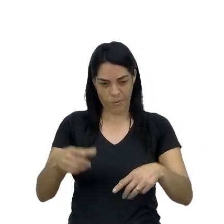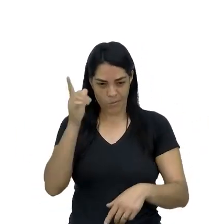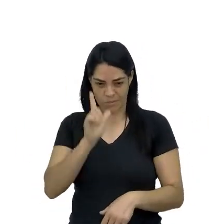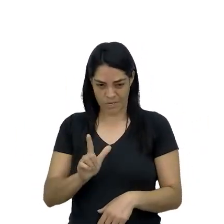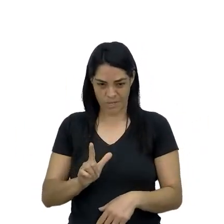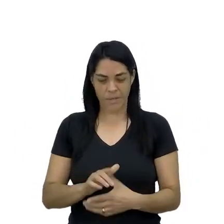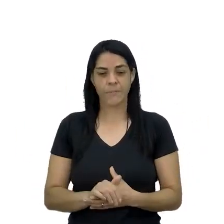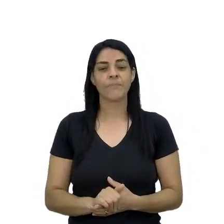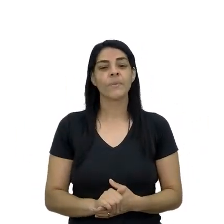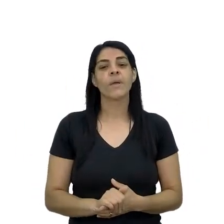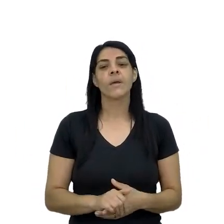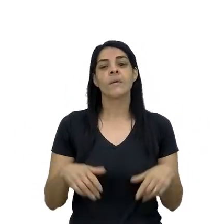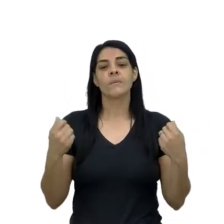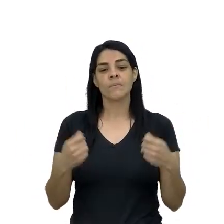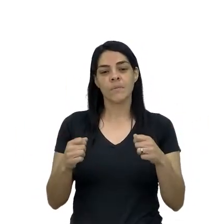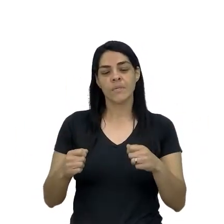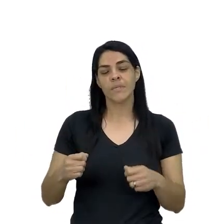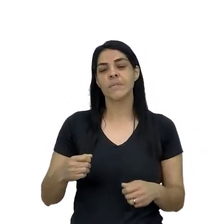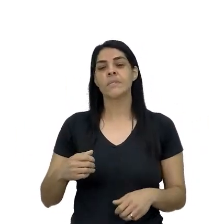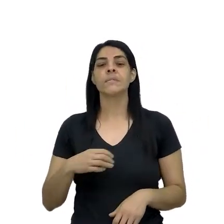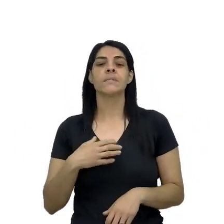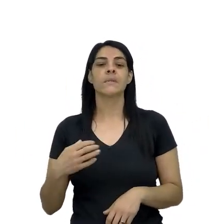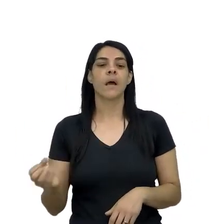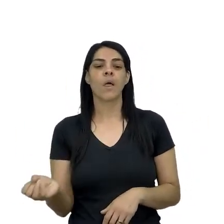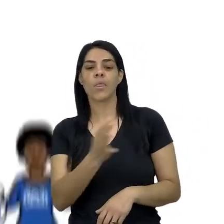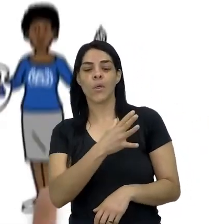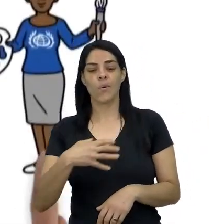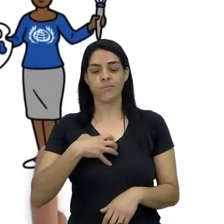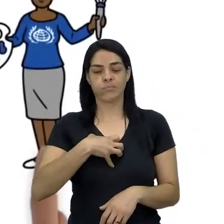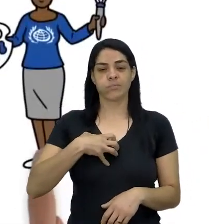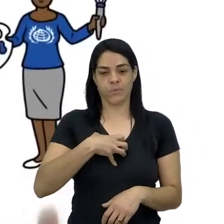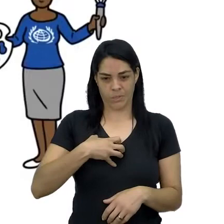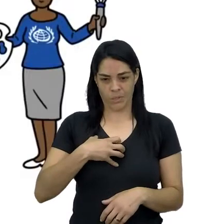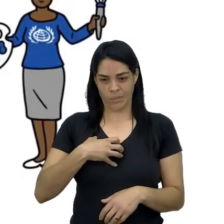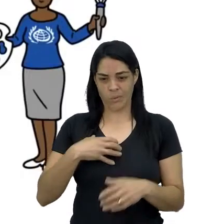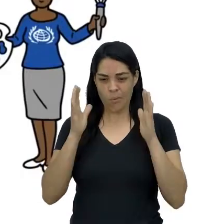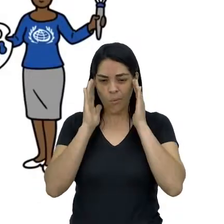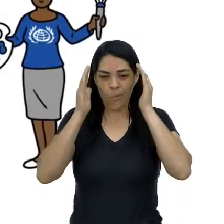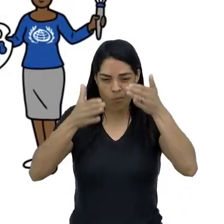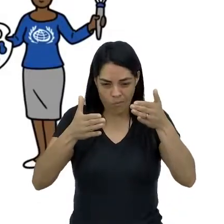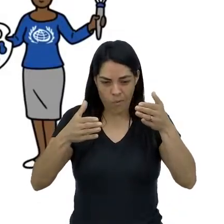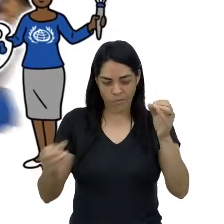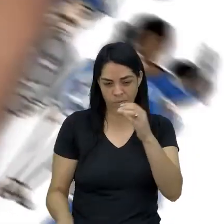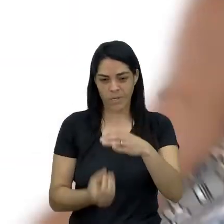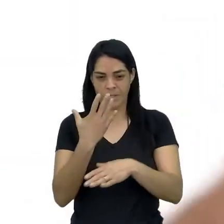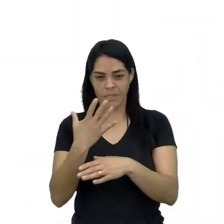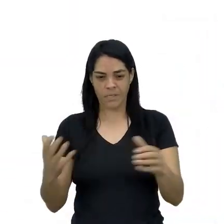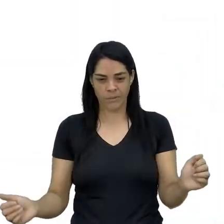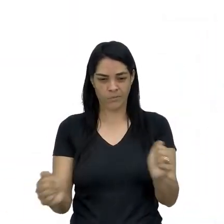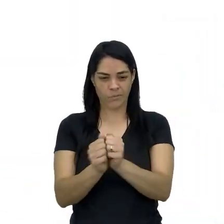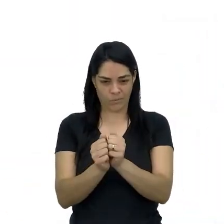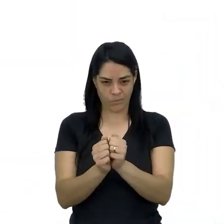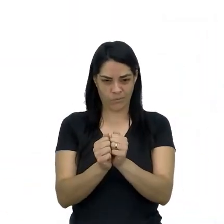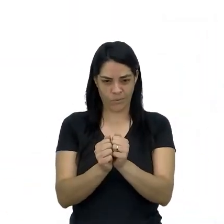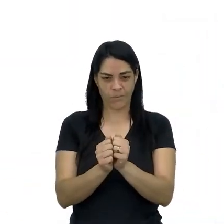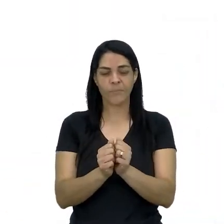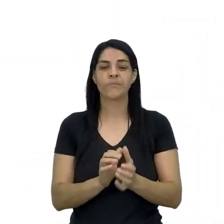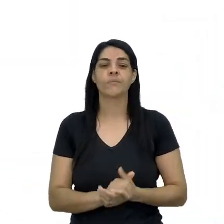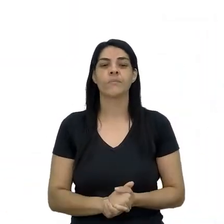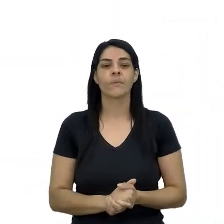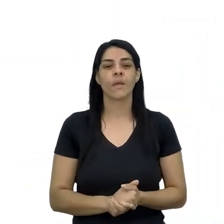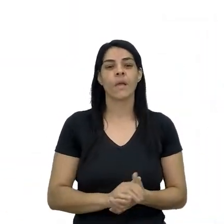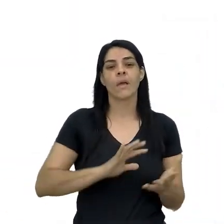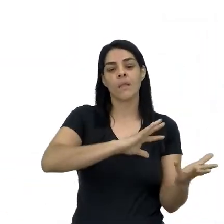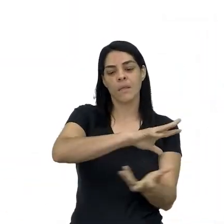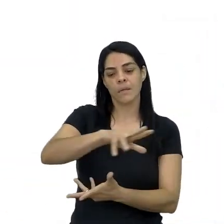Isso requer novas formas de trabalho em equipe, com foco na criação conjunta. A apropriação